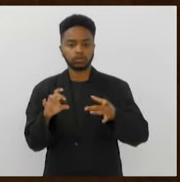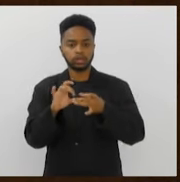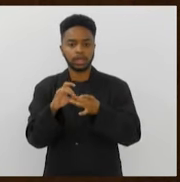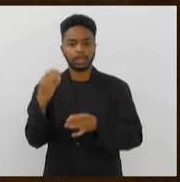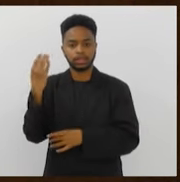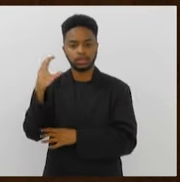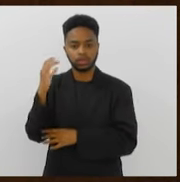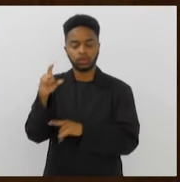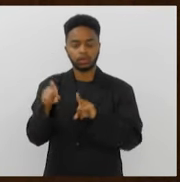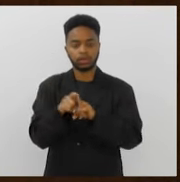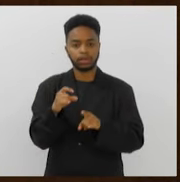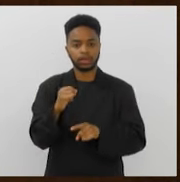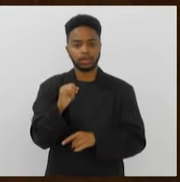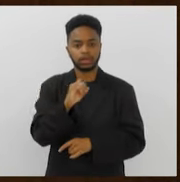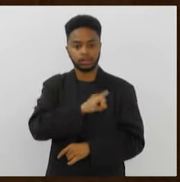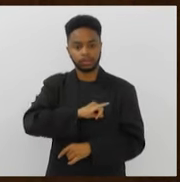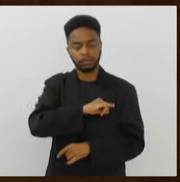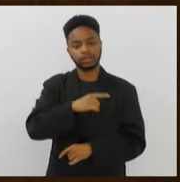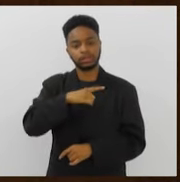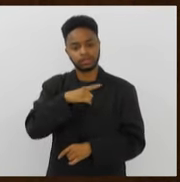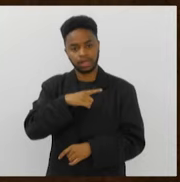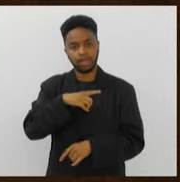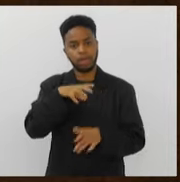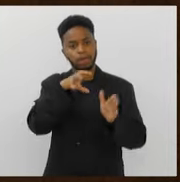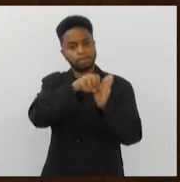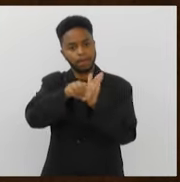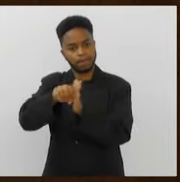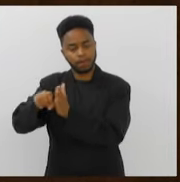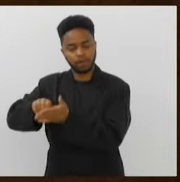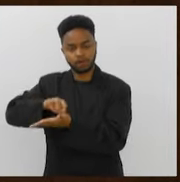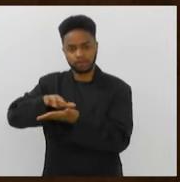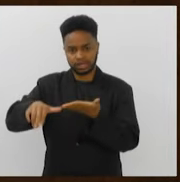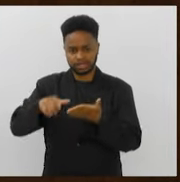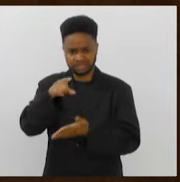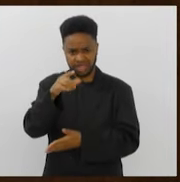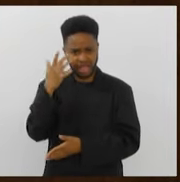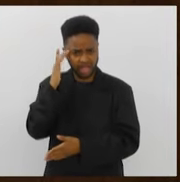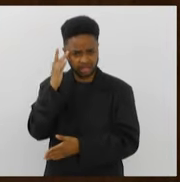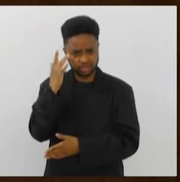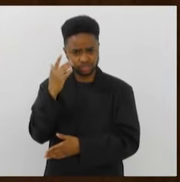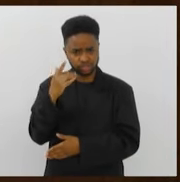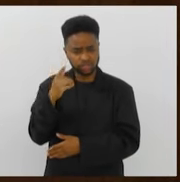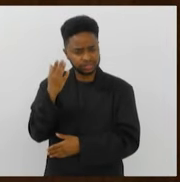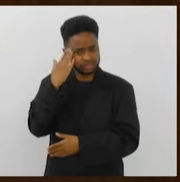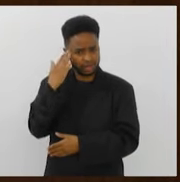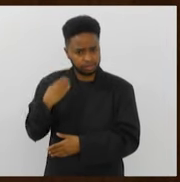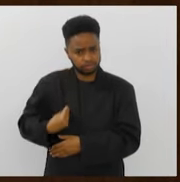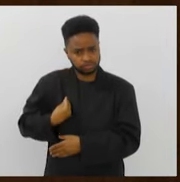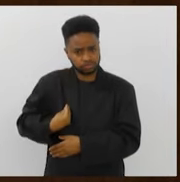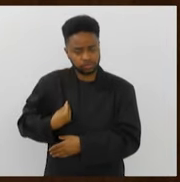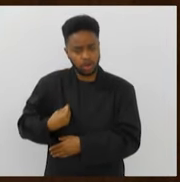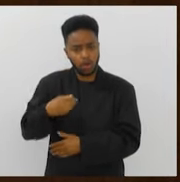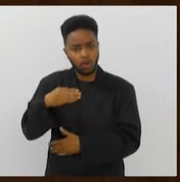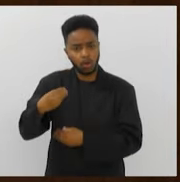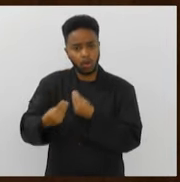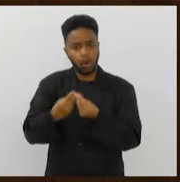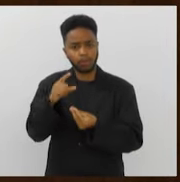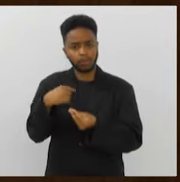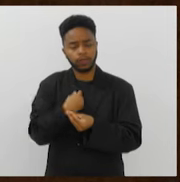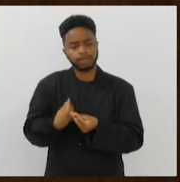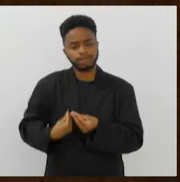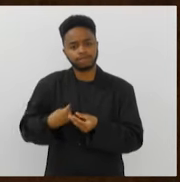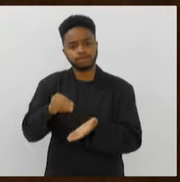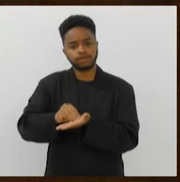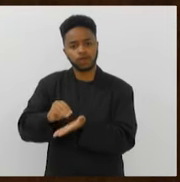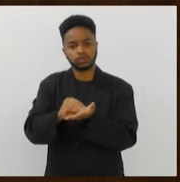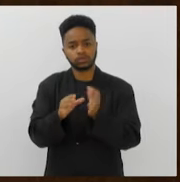Niterói, Itaboraí, que é a Manilha, que está tendo vários arrastões? Será que trafega? Será que vive esse dia a dia de insegurança que nós